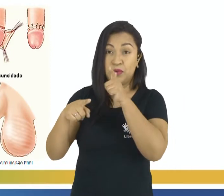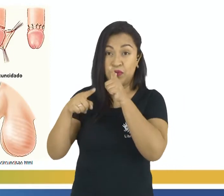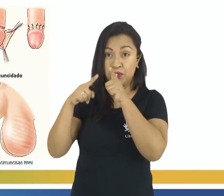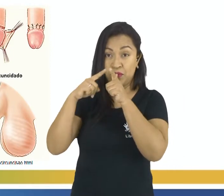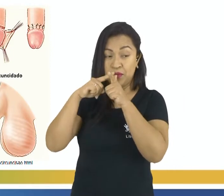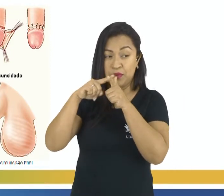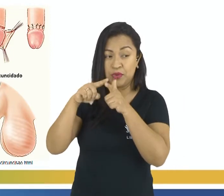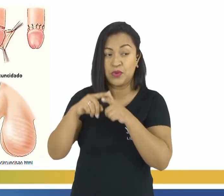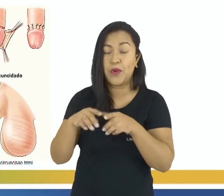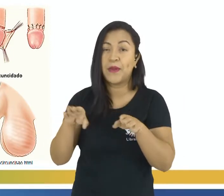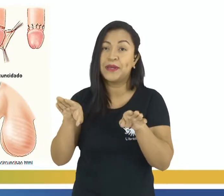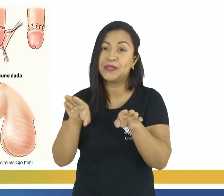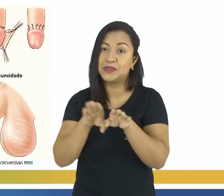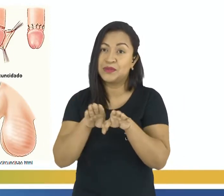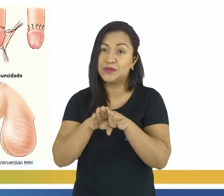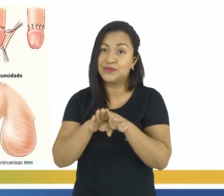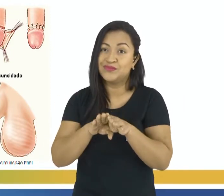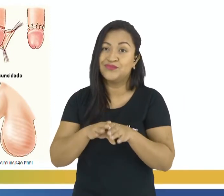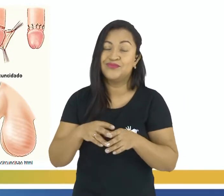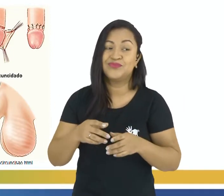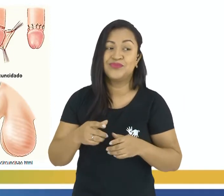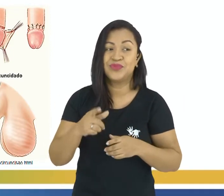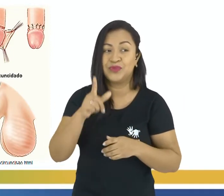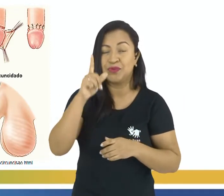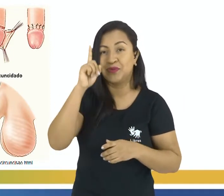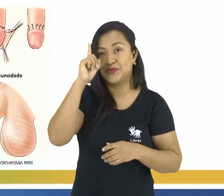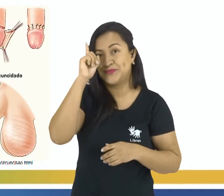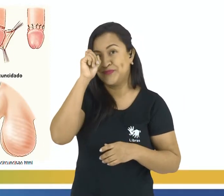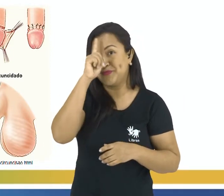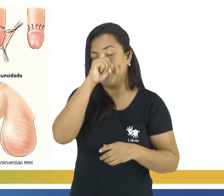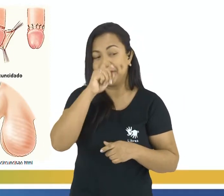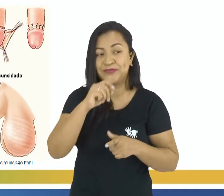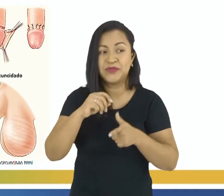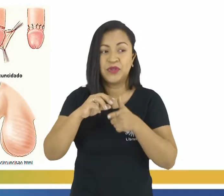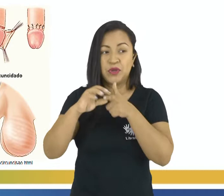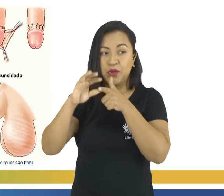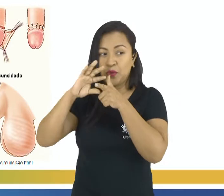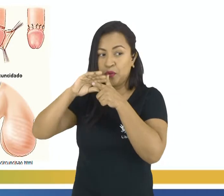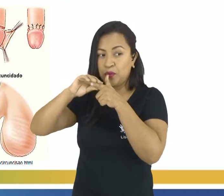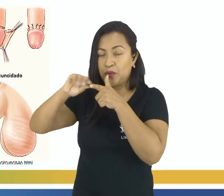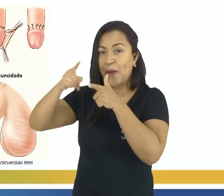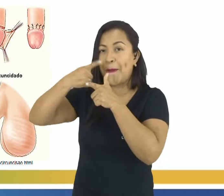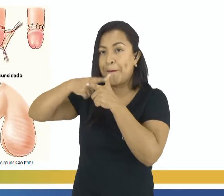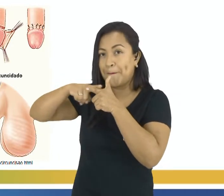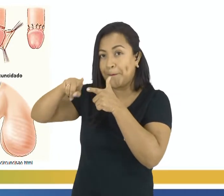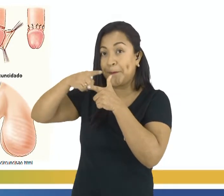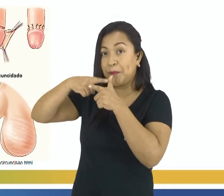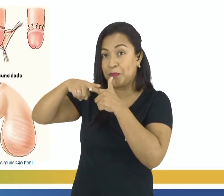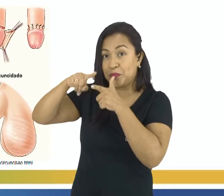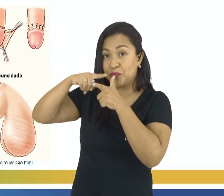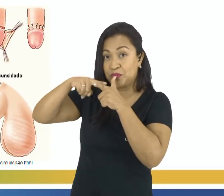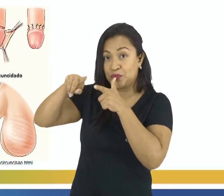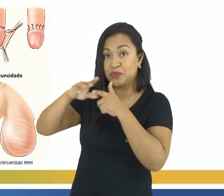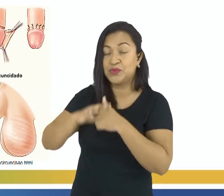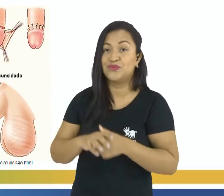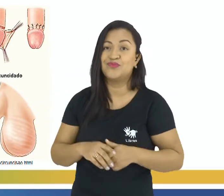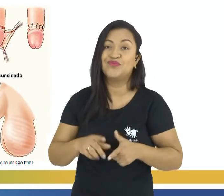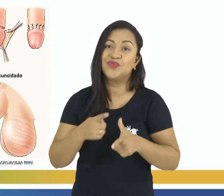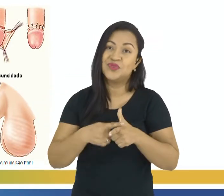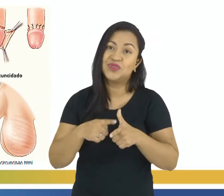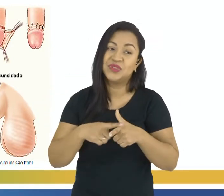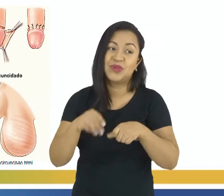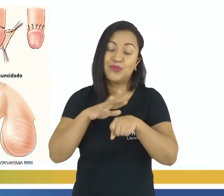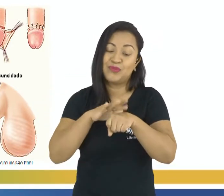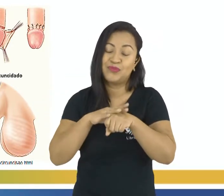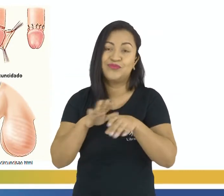pode estar relacionado a uma dificuldade para fazer a higienização desse órgão, o que pode causar infecções. Então,